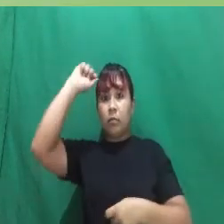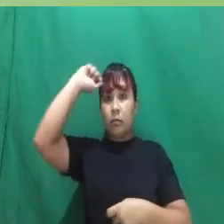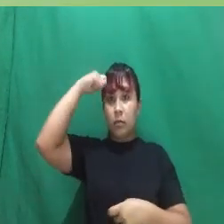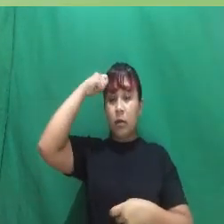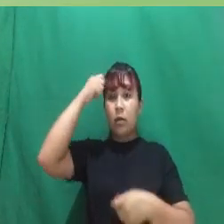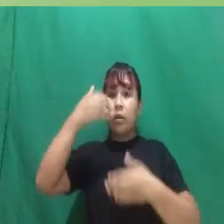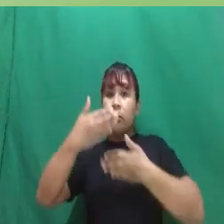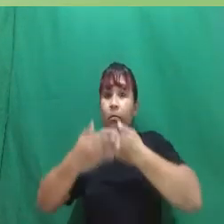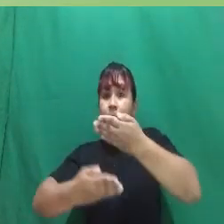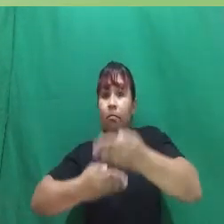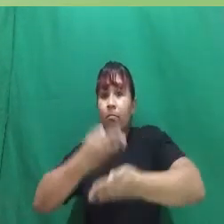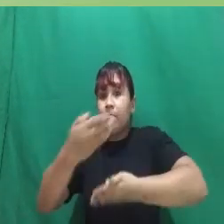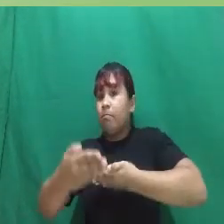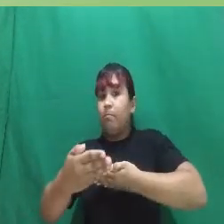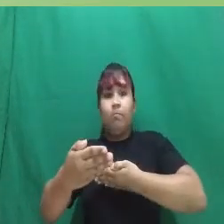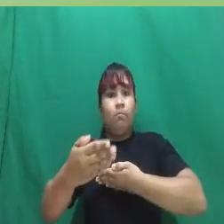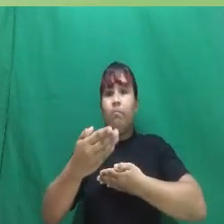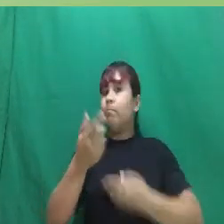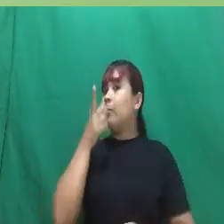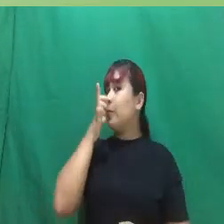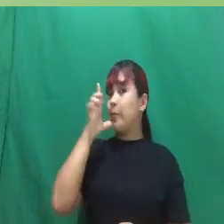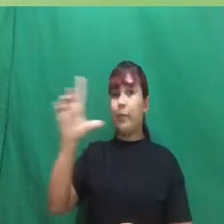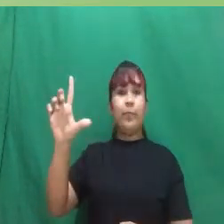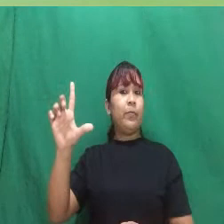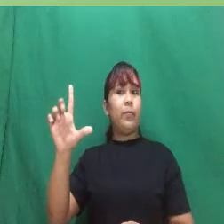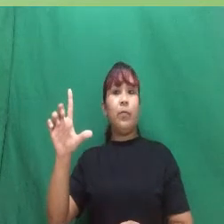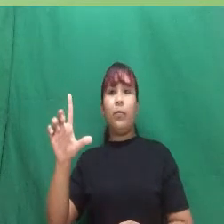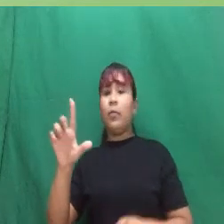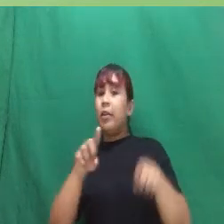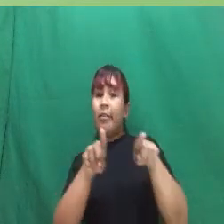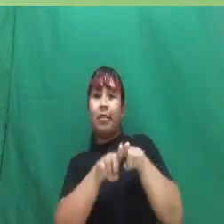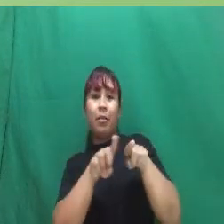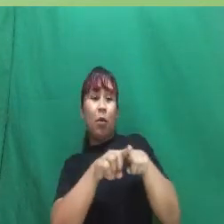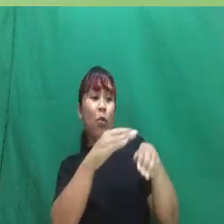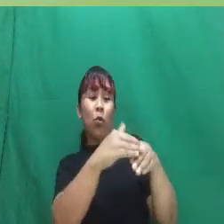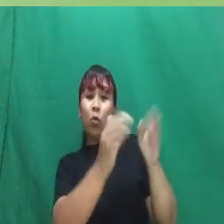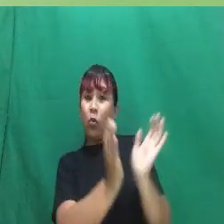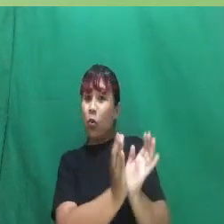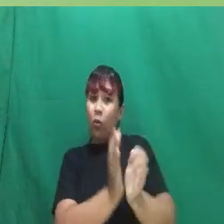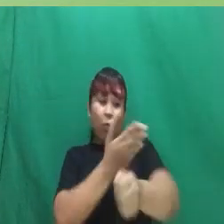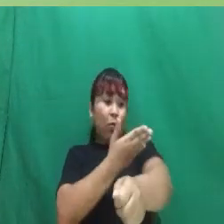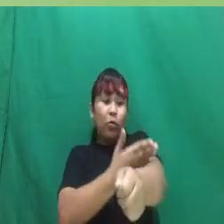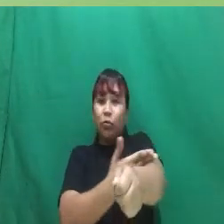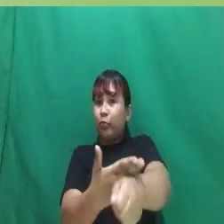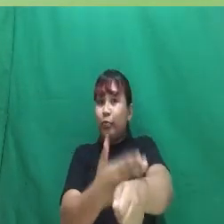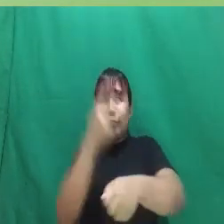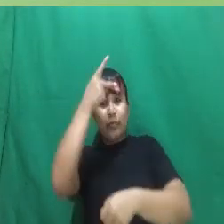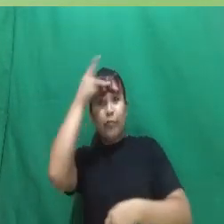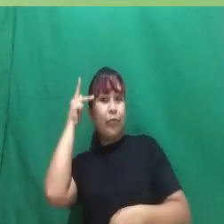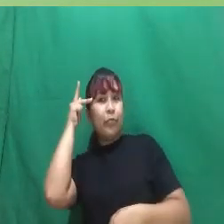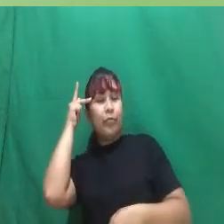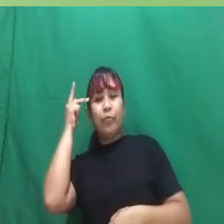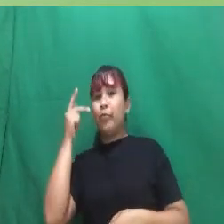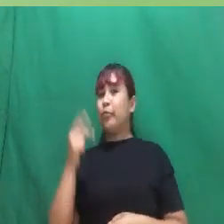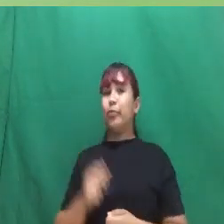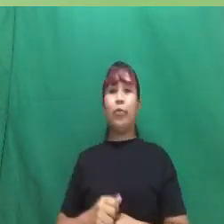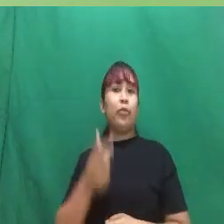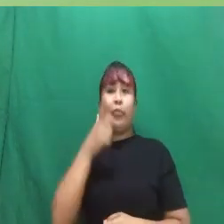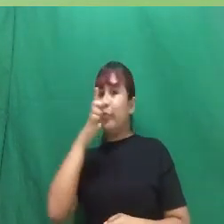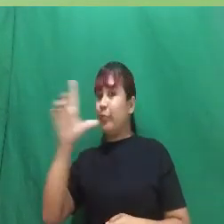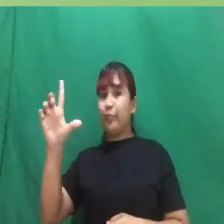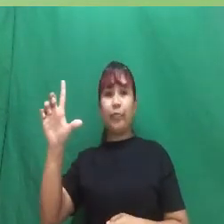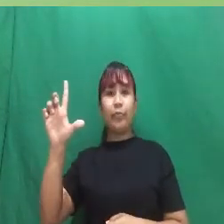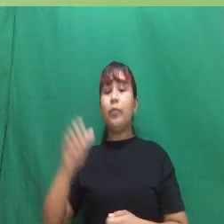que estão atingidos agora, que estão padecendo com a Covid-19, a população